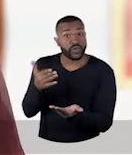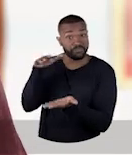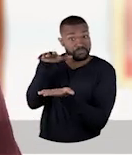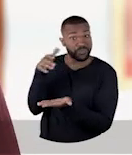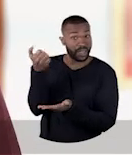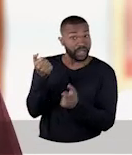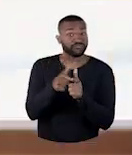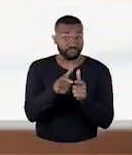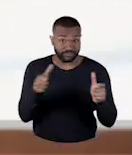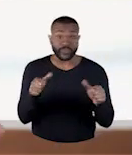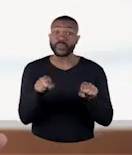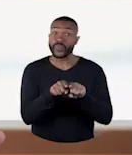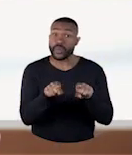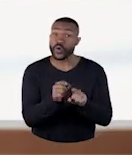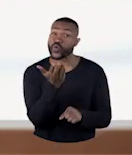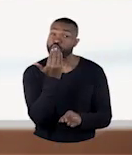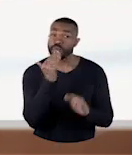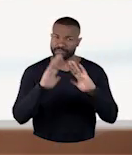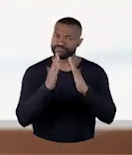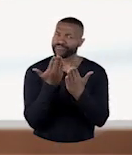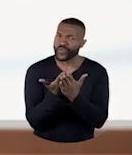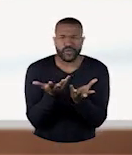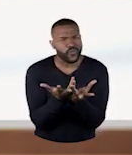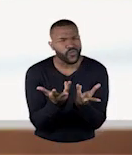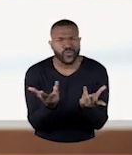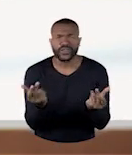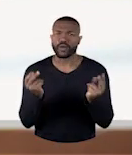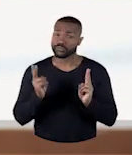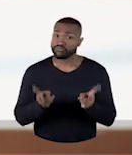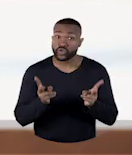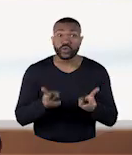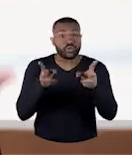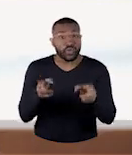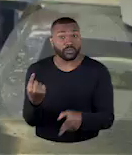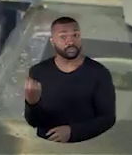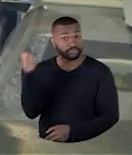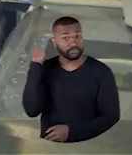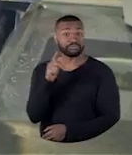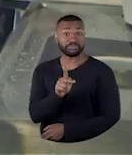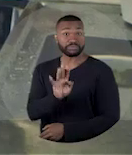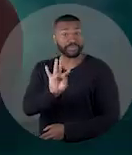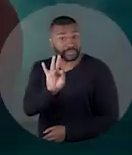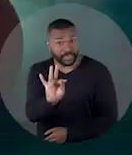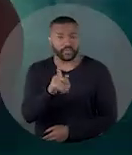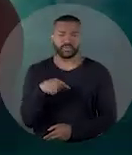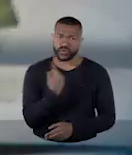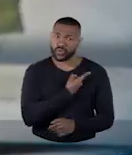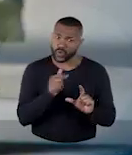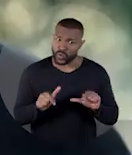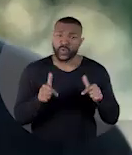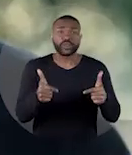e ampliar o Leve Leite. E também vou garantir que a merenda escolar continue com alimentos de qualidade, como era no tempo do